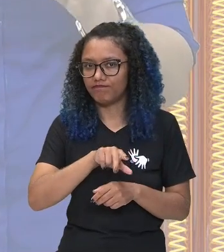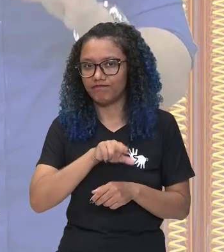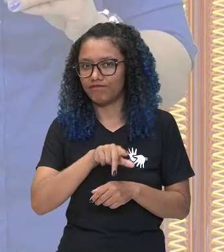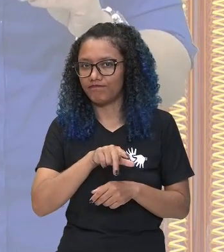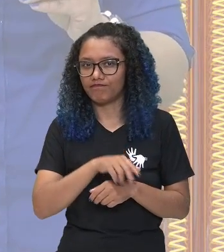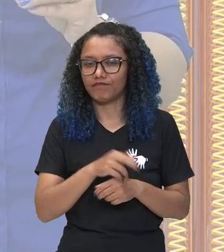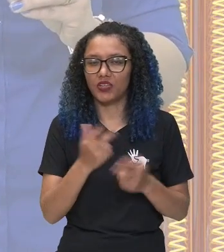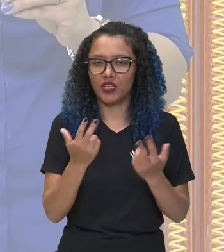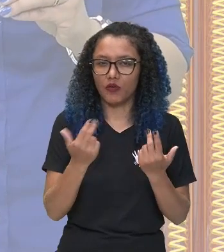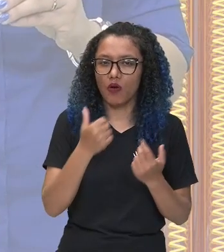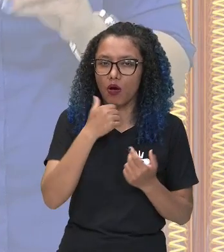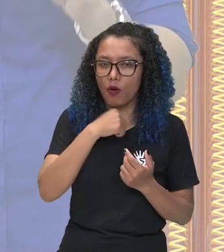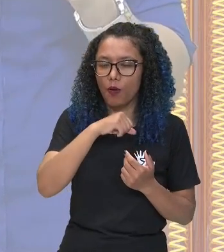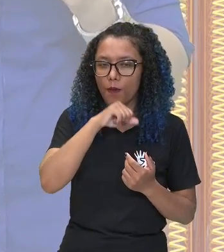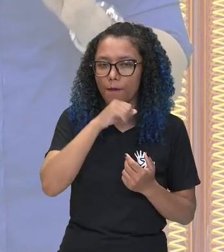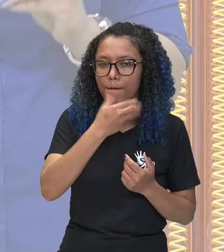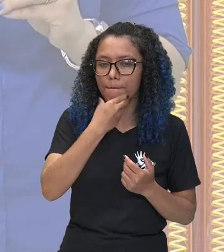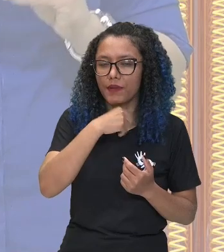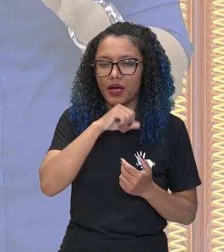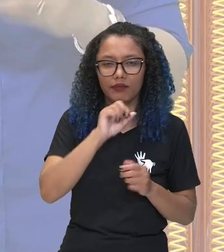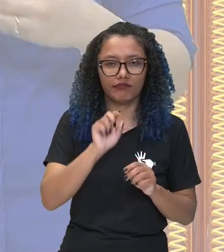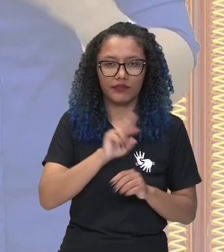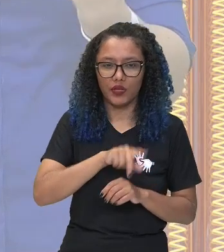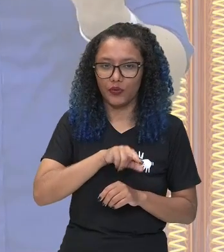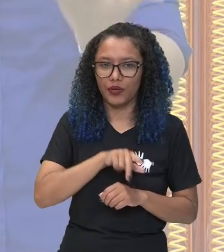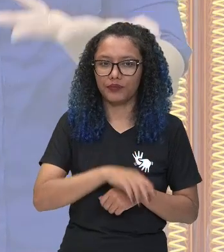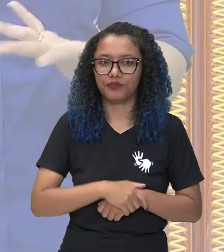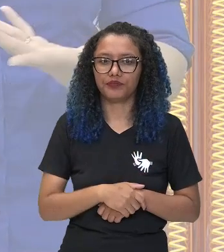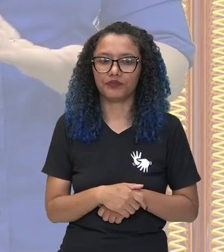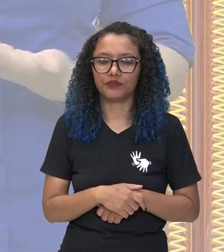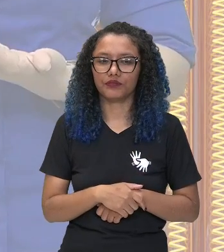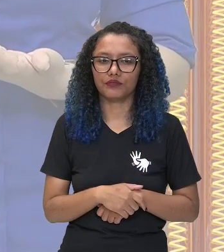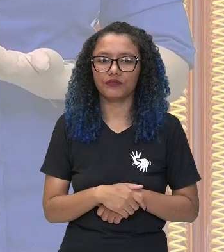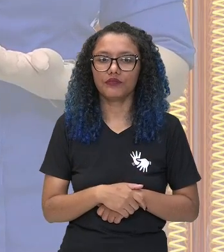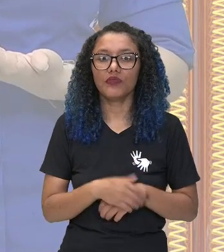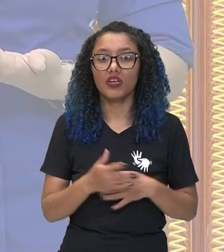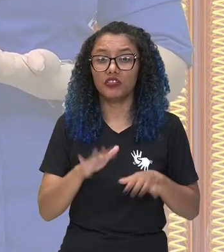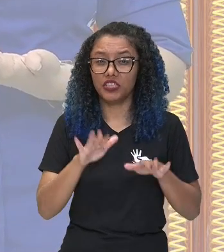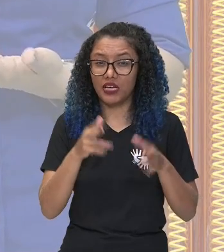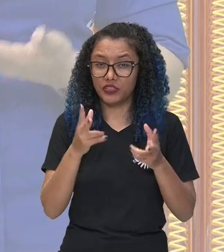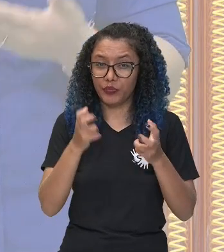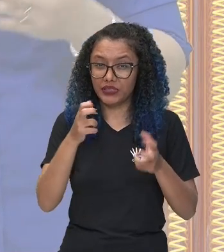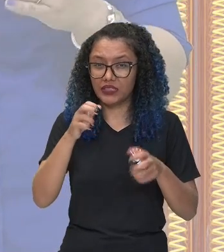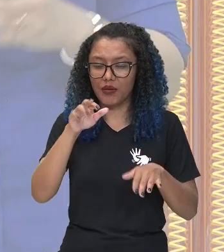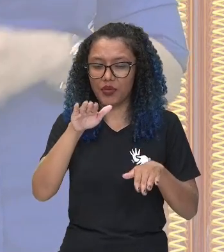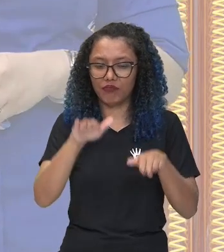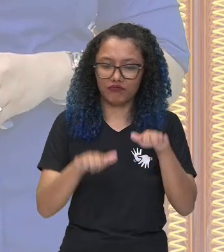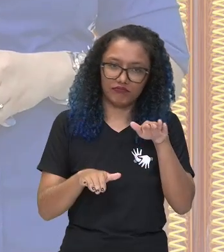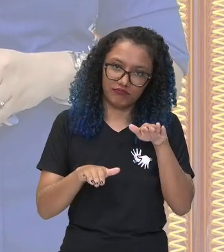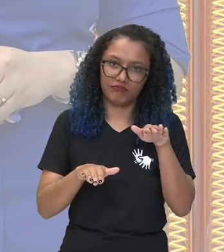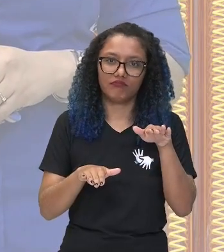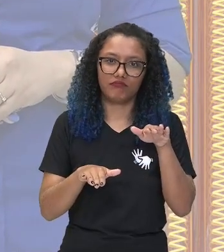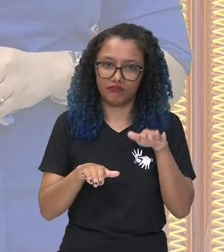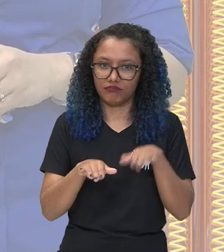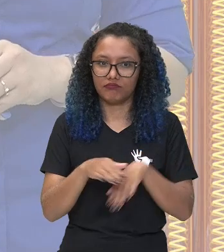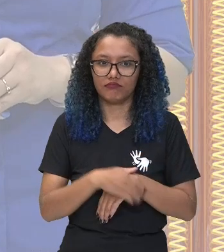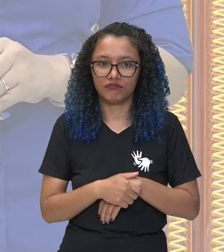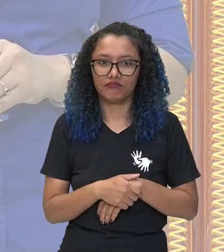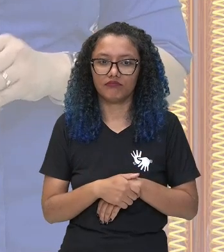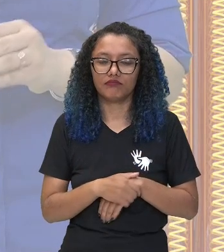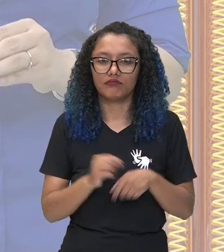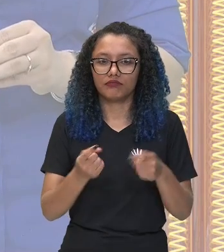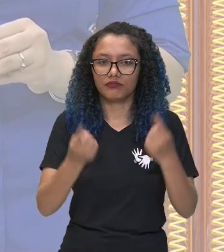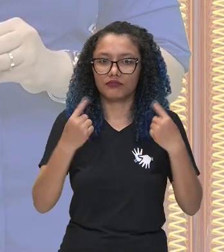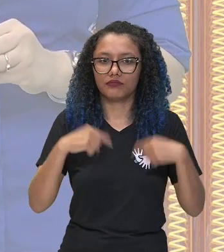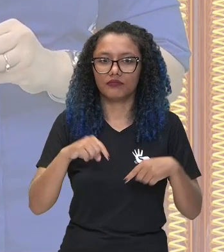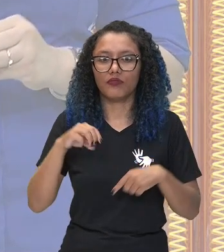a desigualdade social estabelecido neste contexto da América Espanhola. Abaixo dos crioulos, nós temos